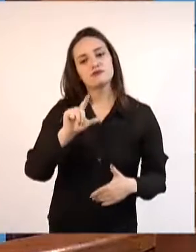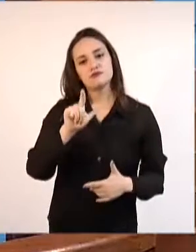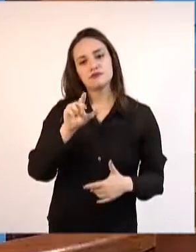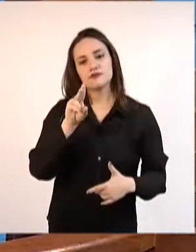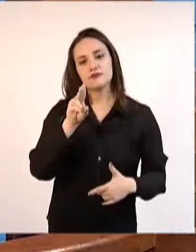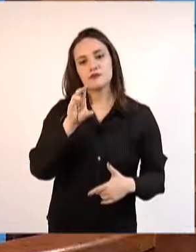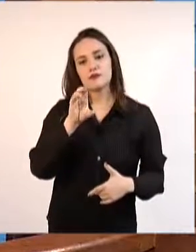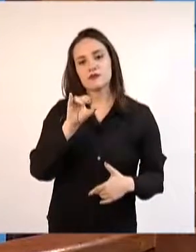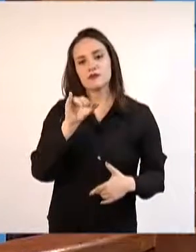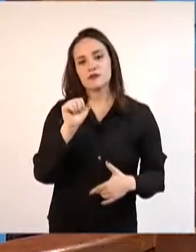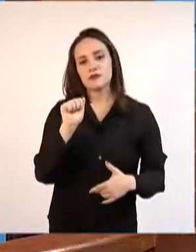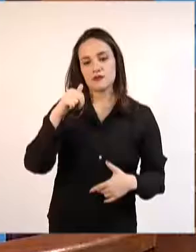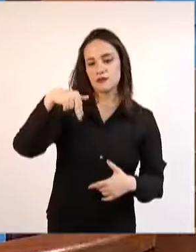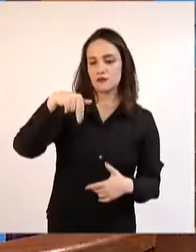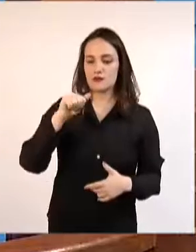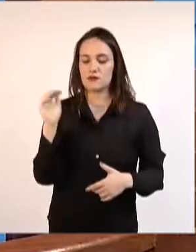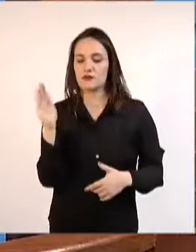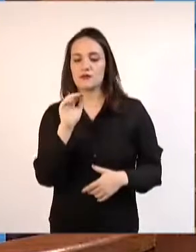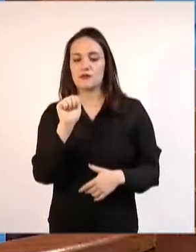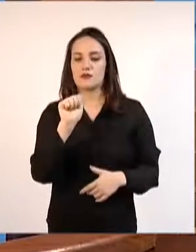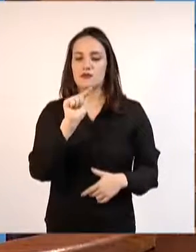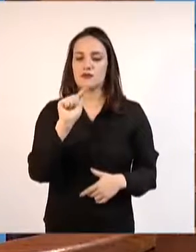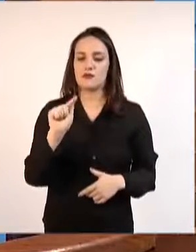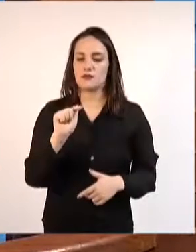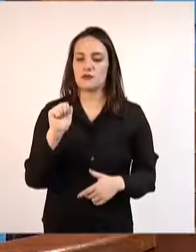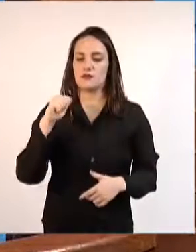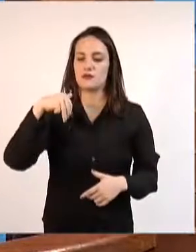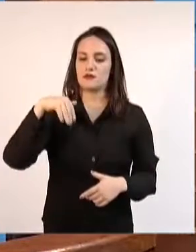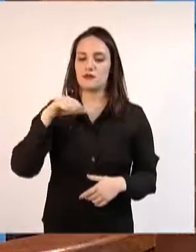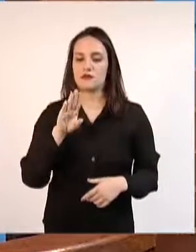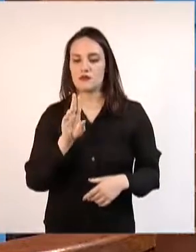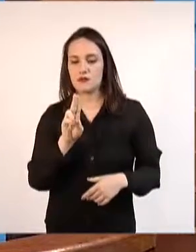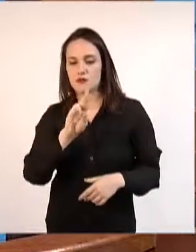a equipe que realiza